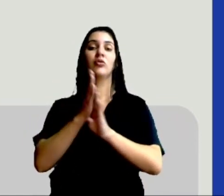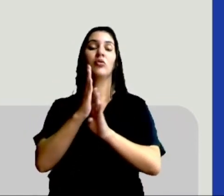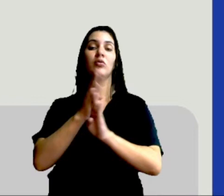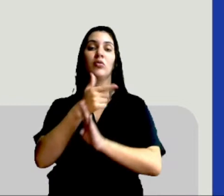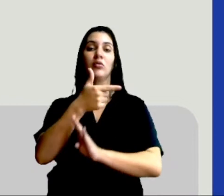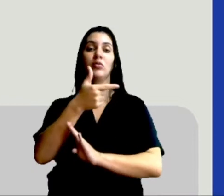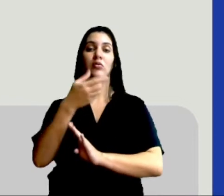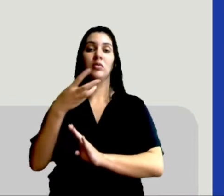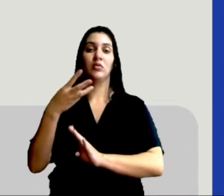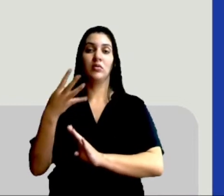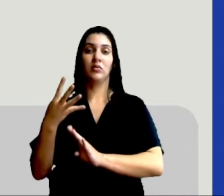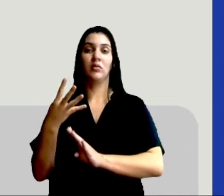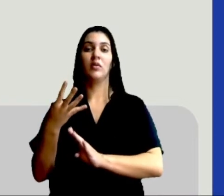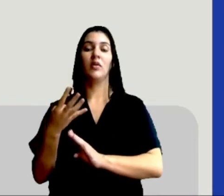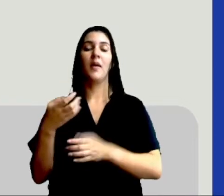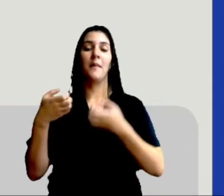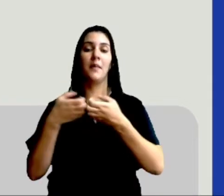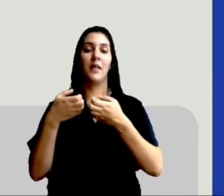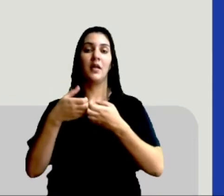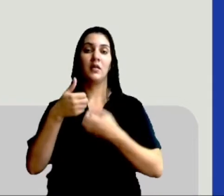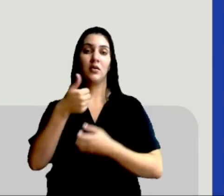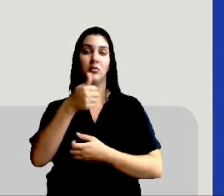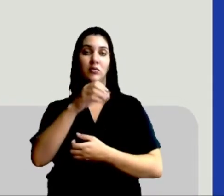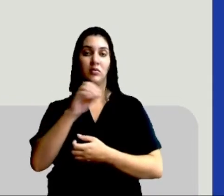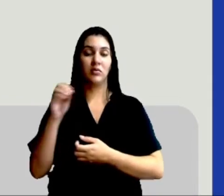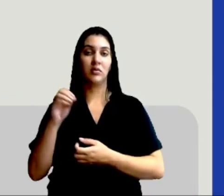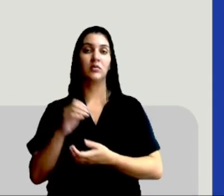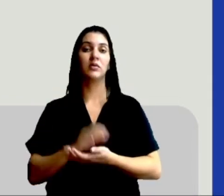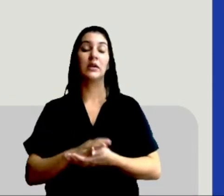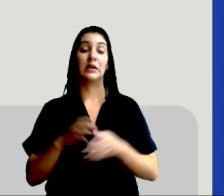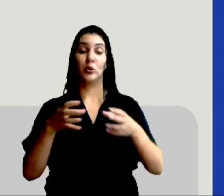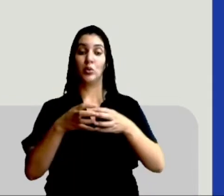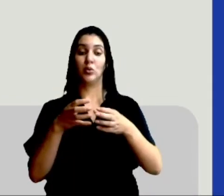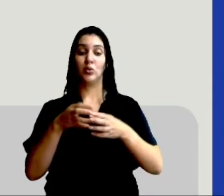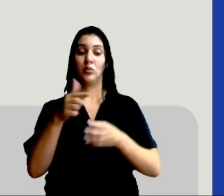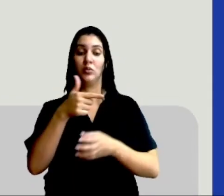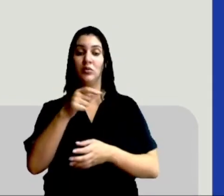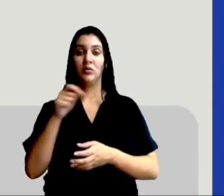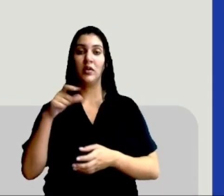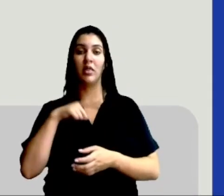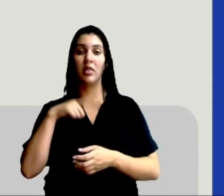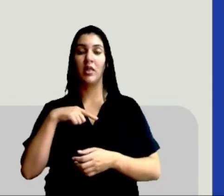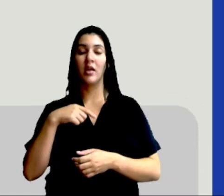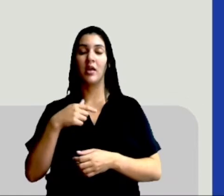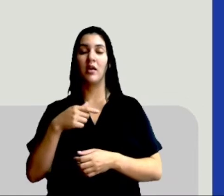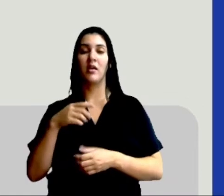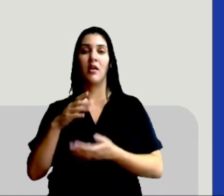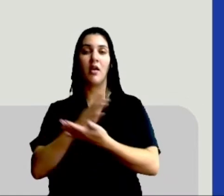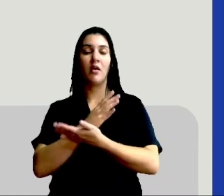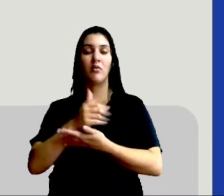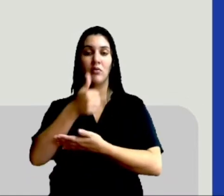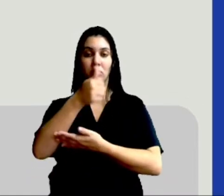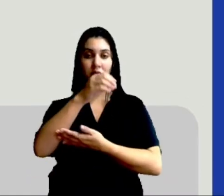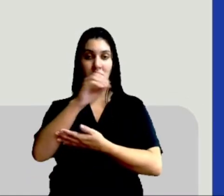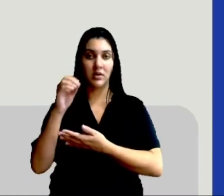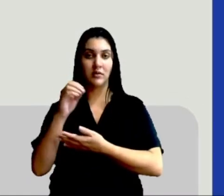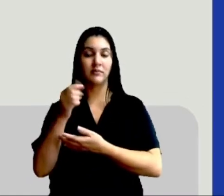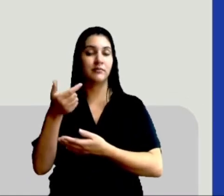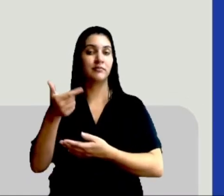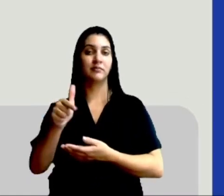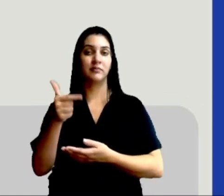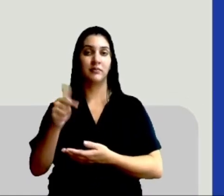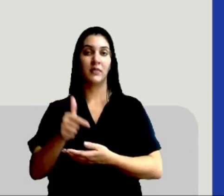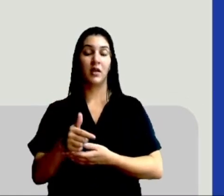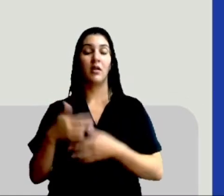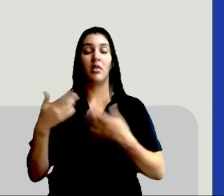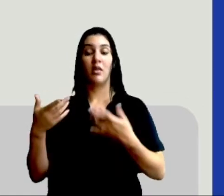234 que já está, né, pertinho do 100. Ele é do grupo dos 200. Tem alguém aí com 100 que inicia com 100? Não